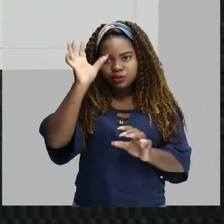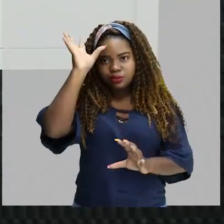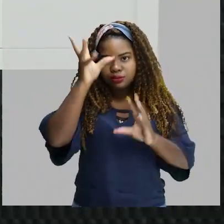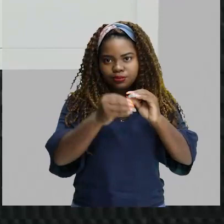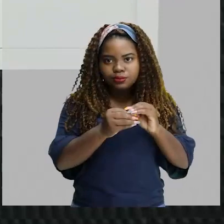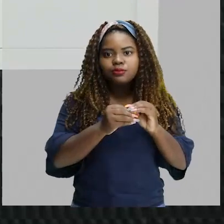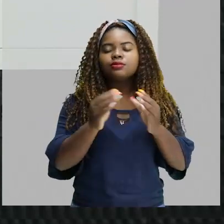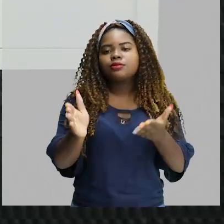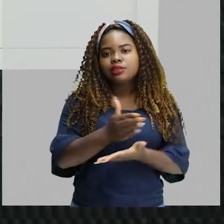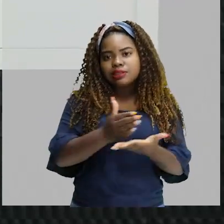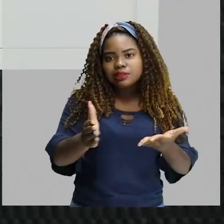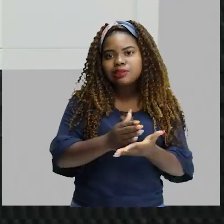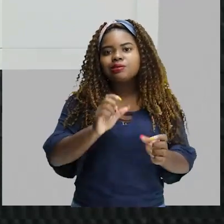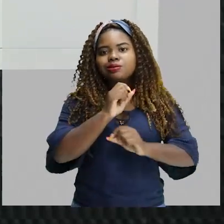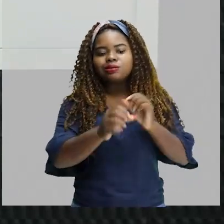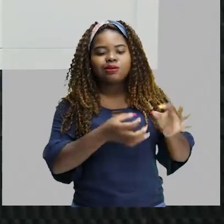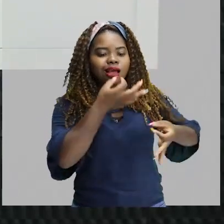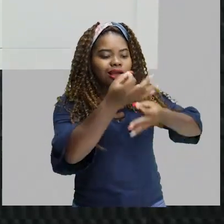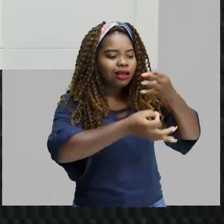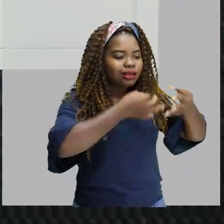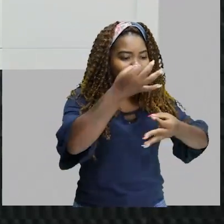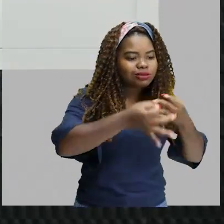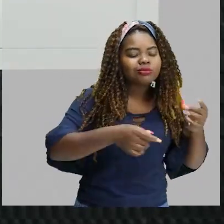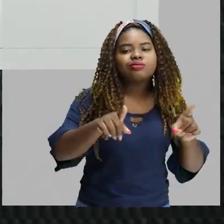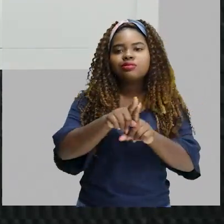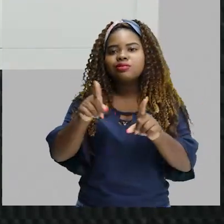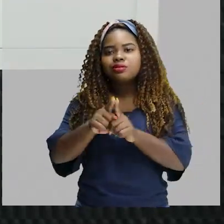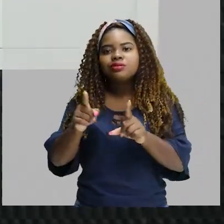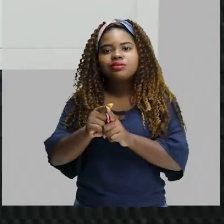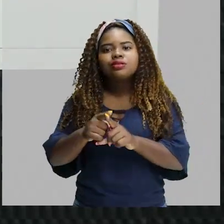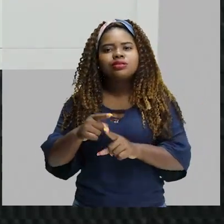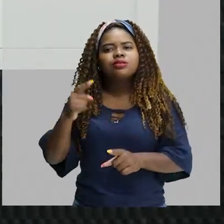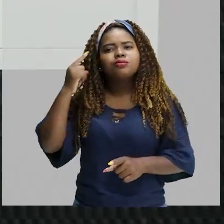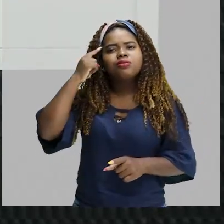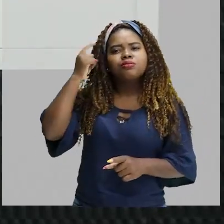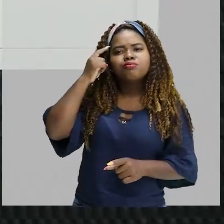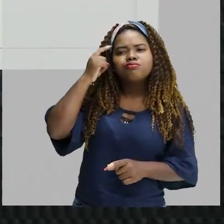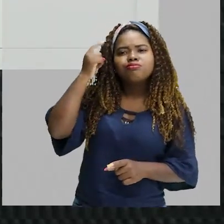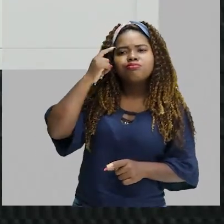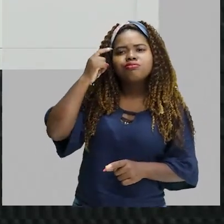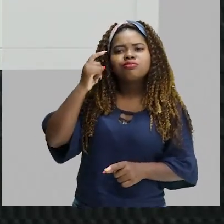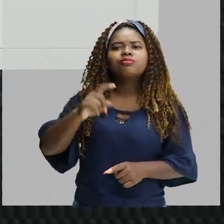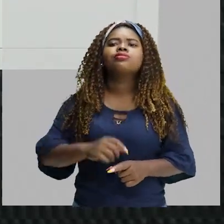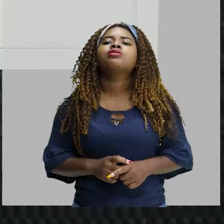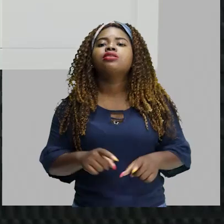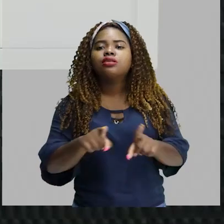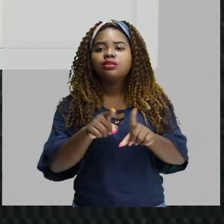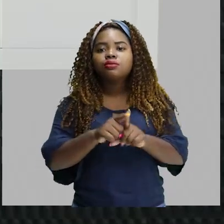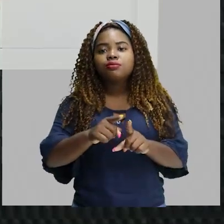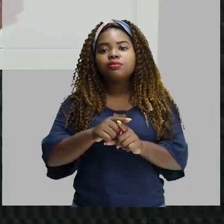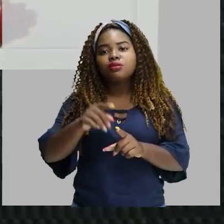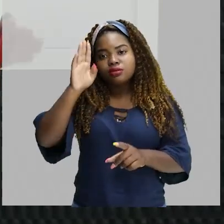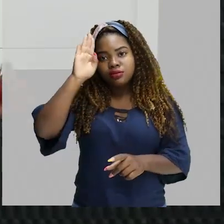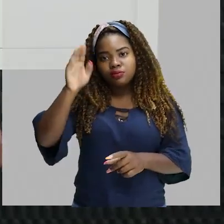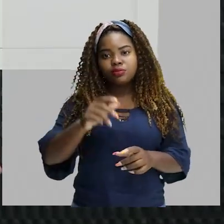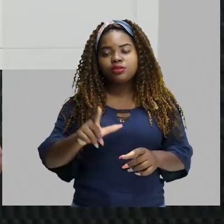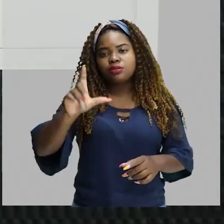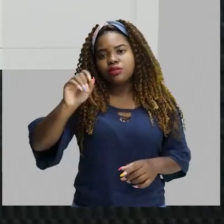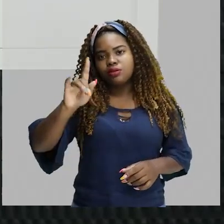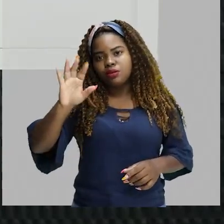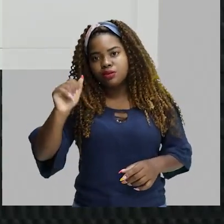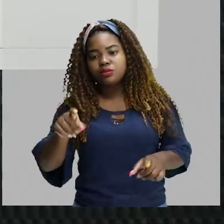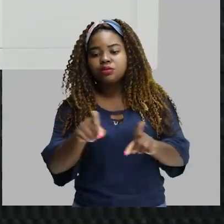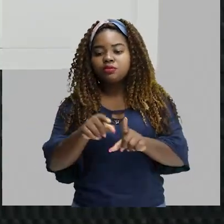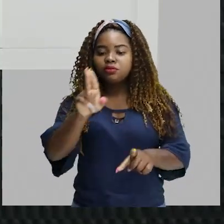argumentação, proposições, silogismos e, claro, os princípios da lógica. Obviamente, nós vamos usar